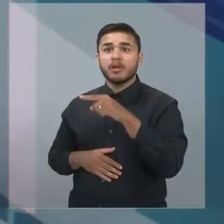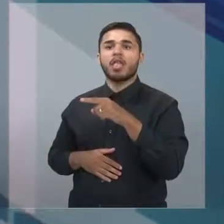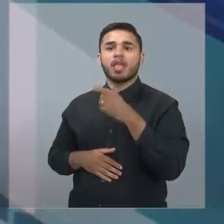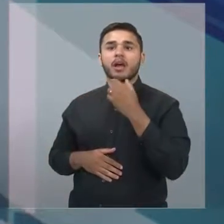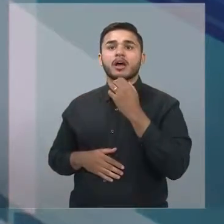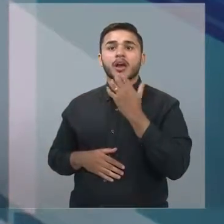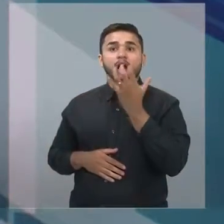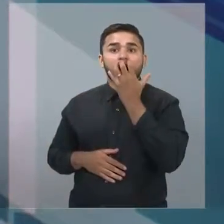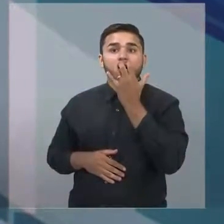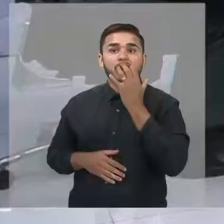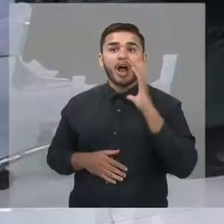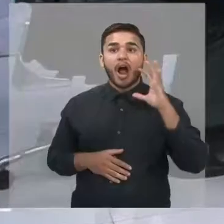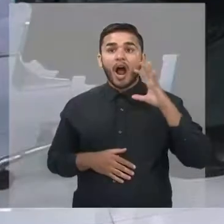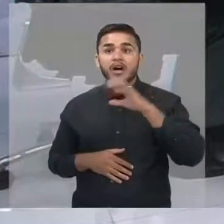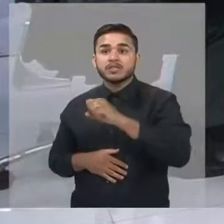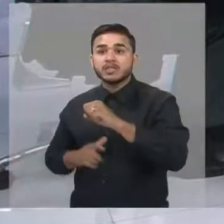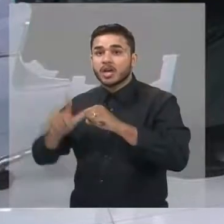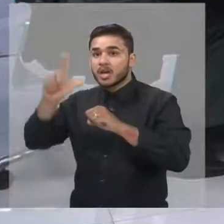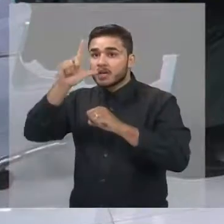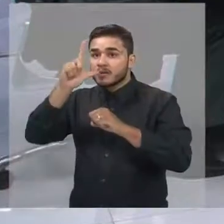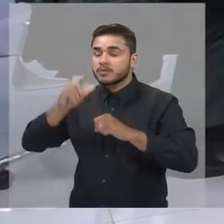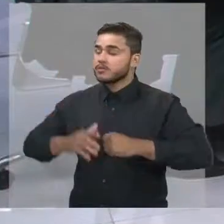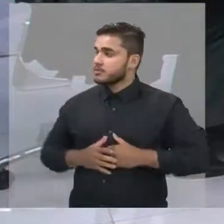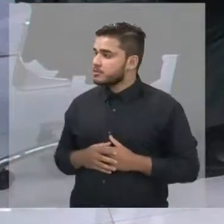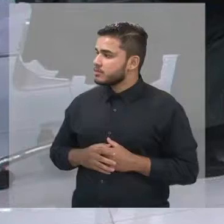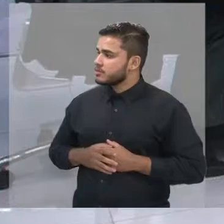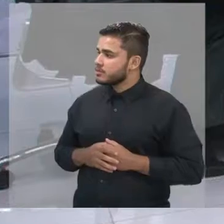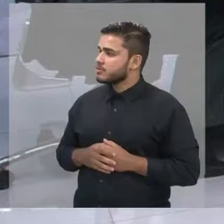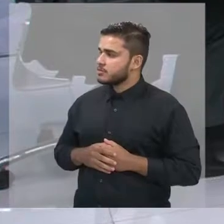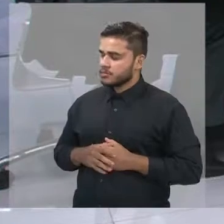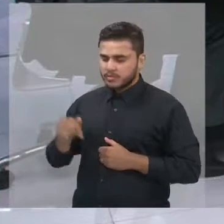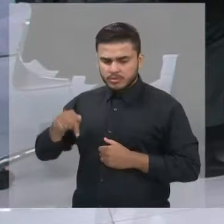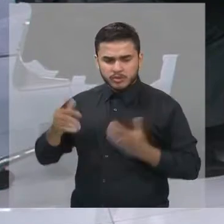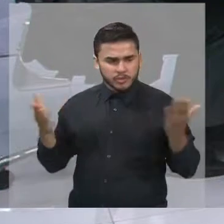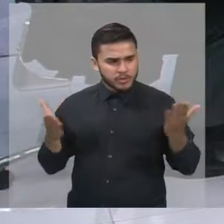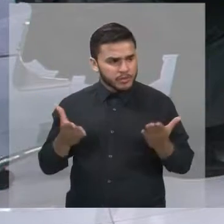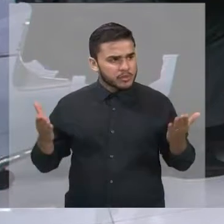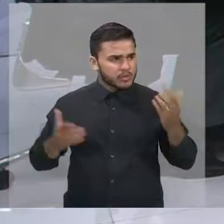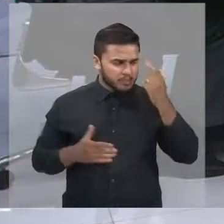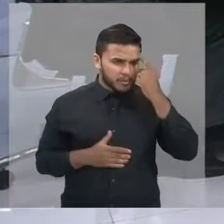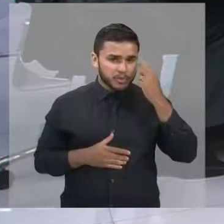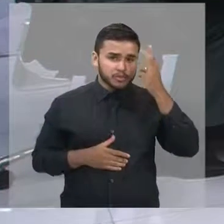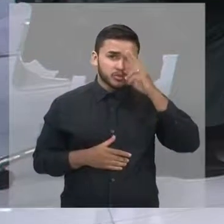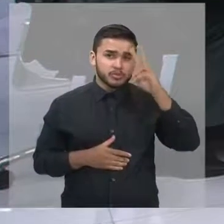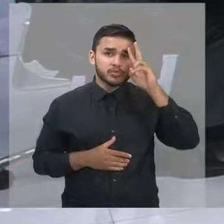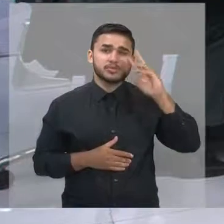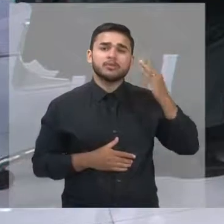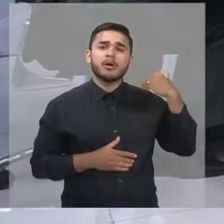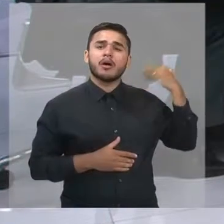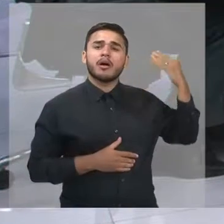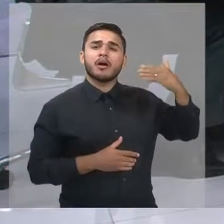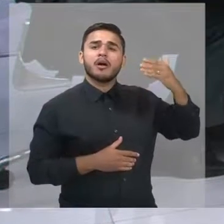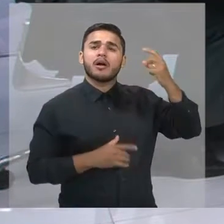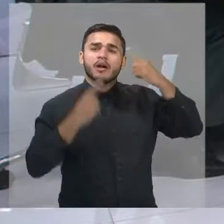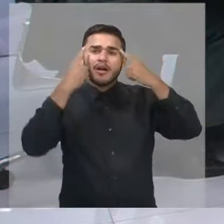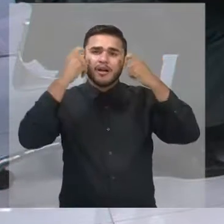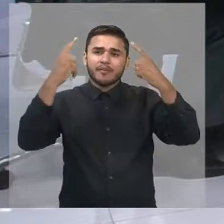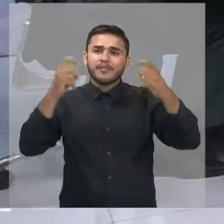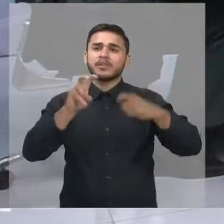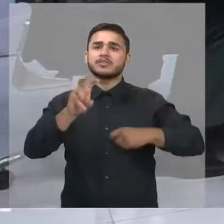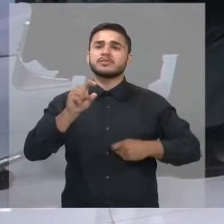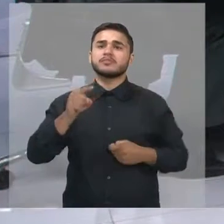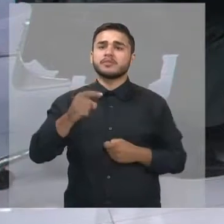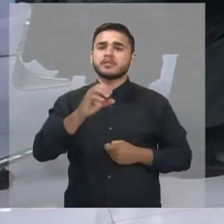homem vivo. Hoje, somos melhores do que o achado arqueológico de uma